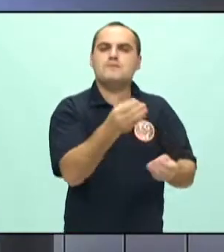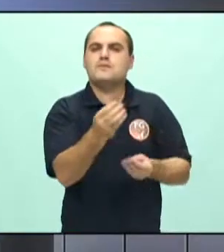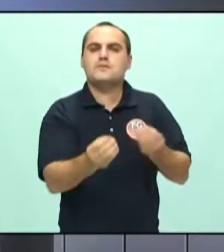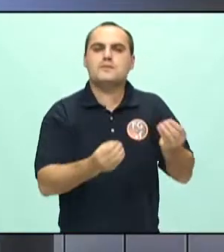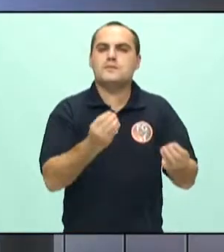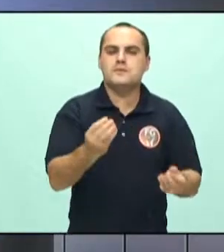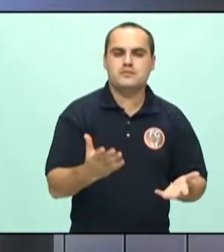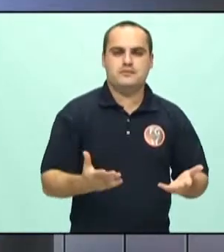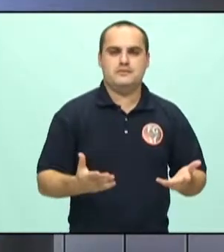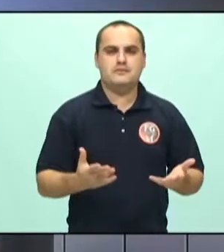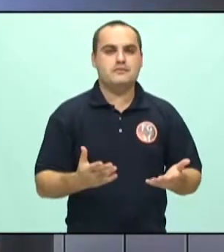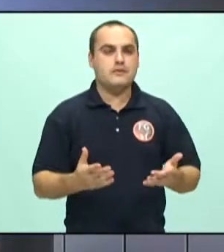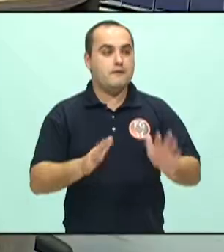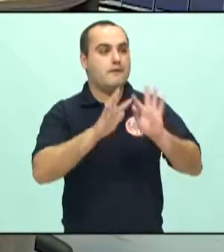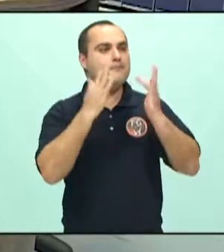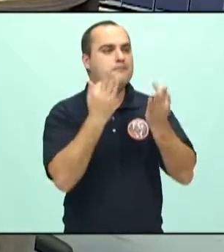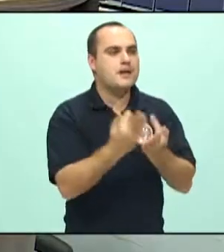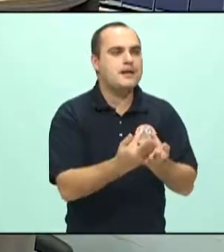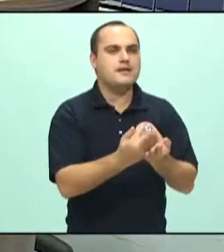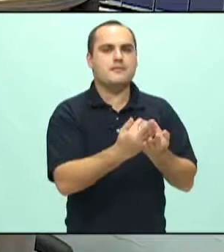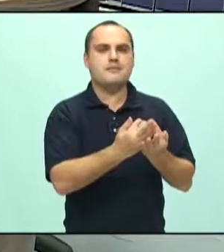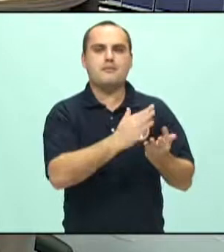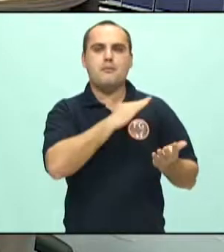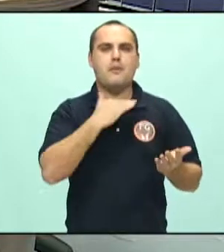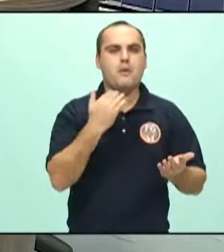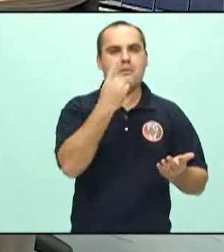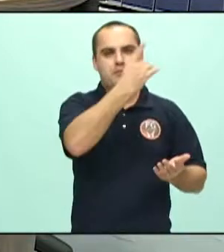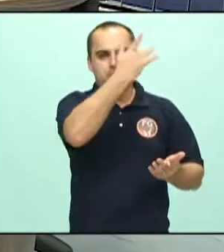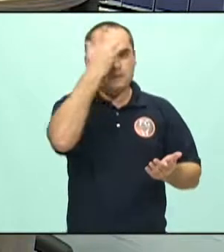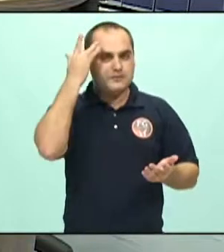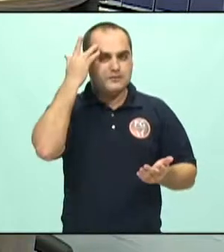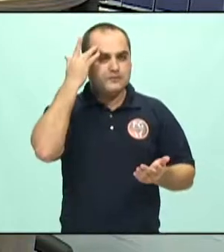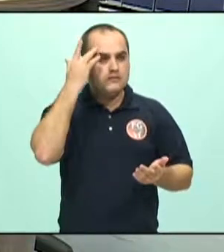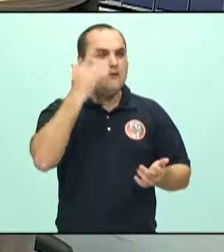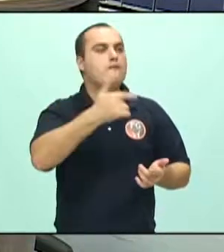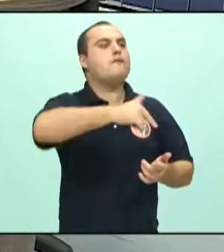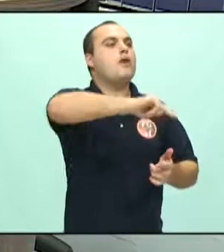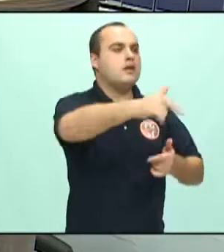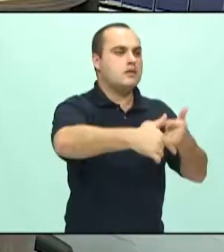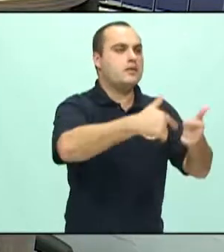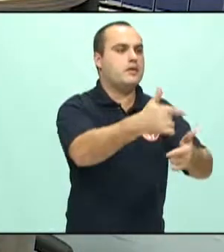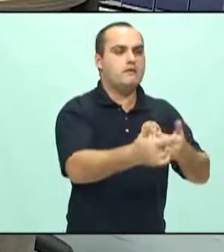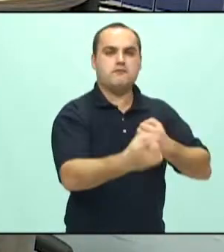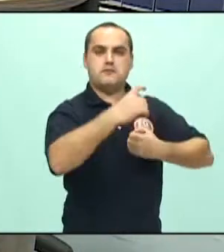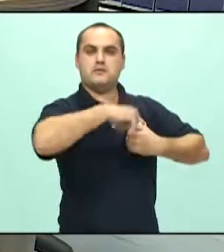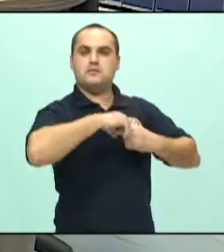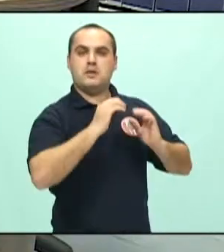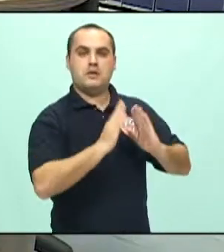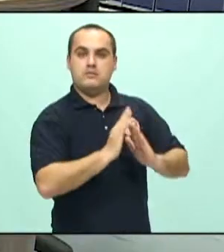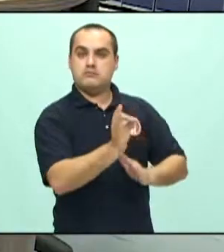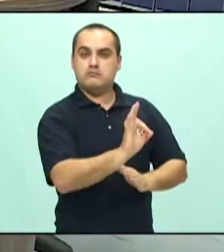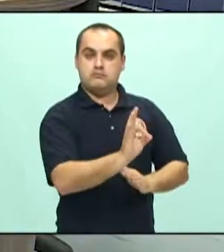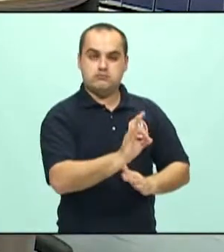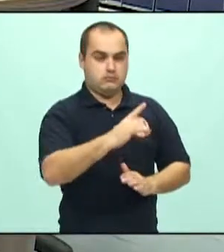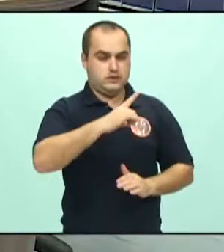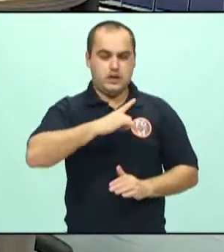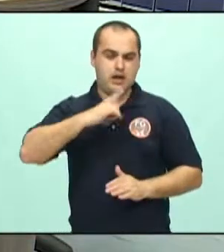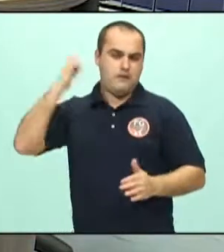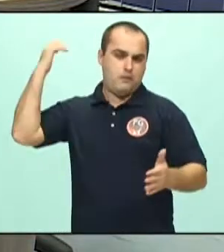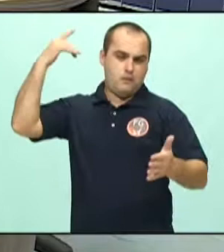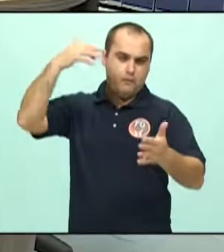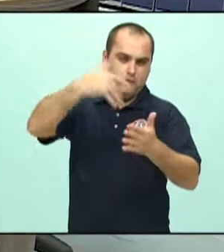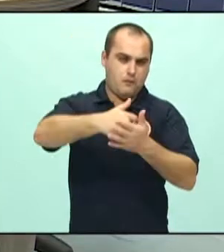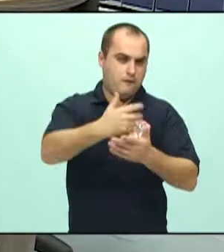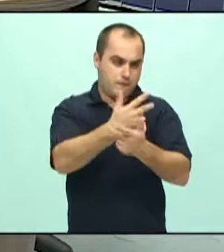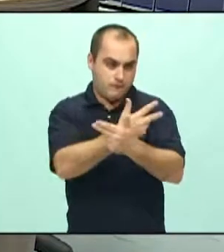seu ente querido que foi trabalhar e não retornou. E foram muitos incidentes que aconteceram ao longo da história.